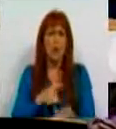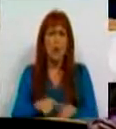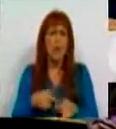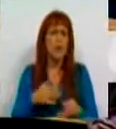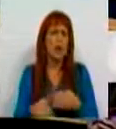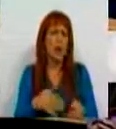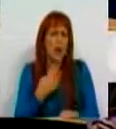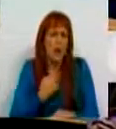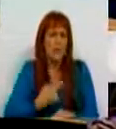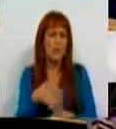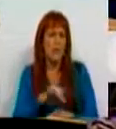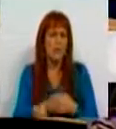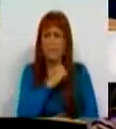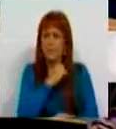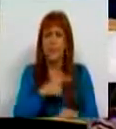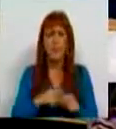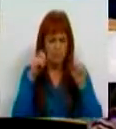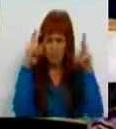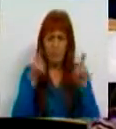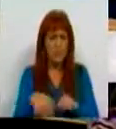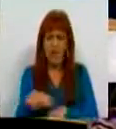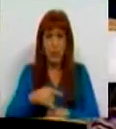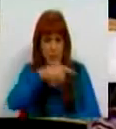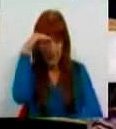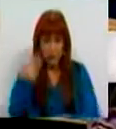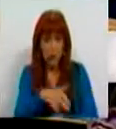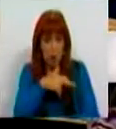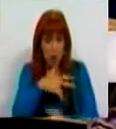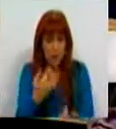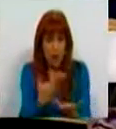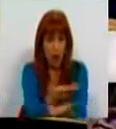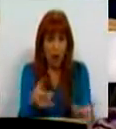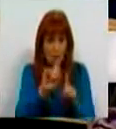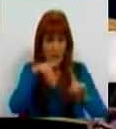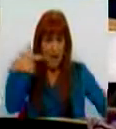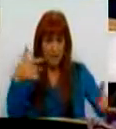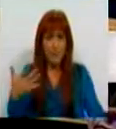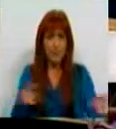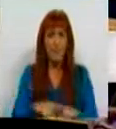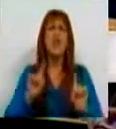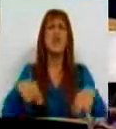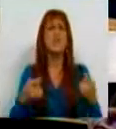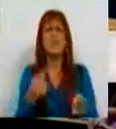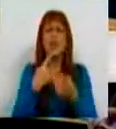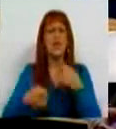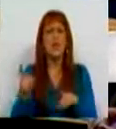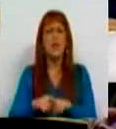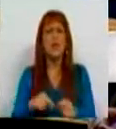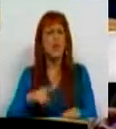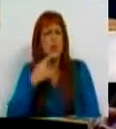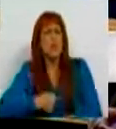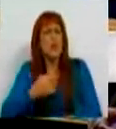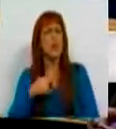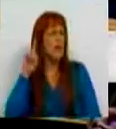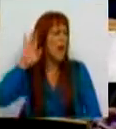continuaram a não estranhar essa situação e não despertaram para a situação difícil, dramática em que se encontrava o Banif. E depois não era estranho, os senhores não estranharam